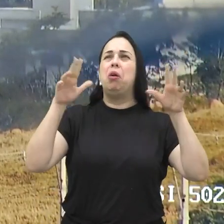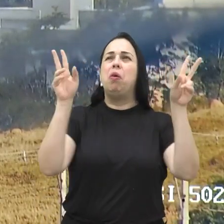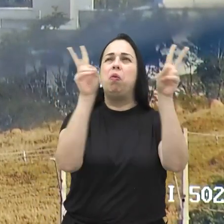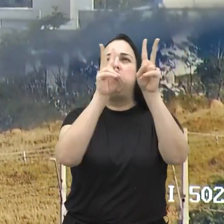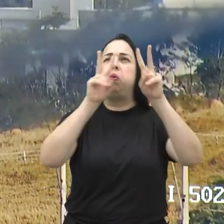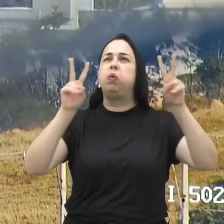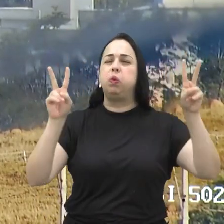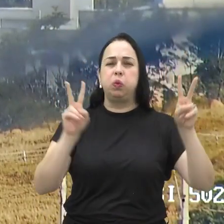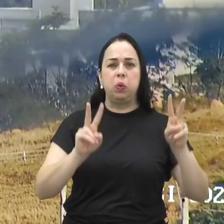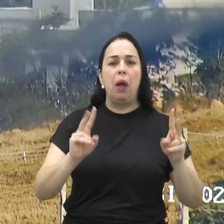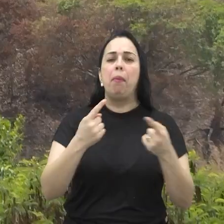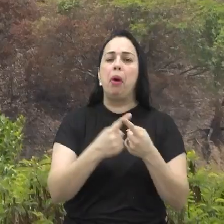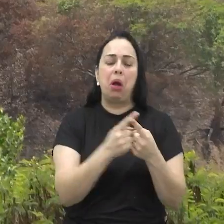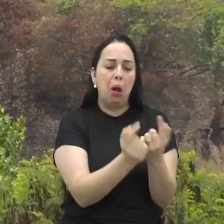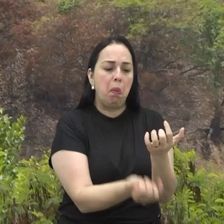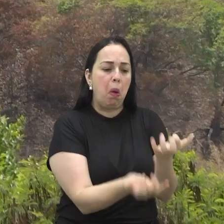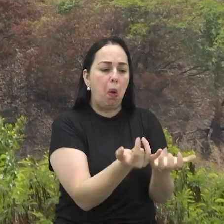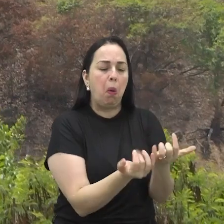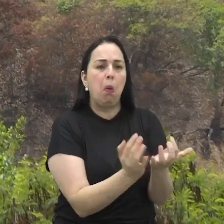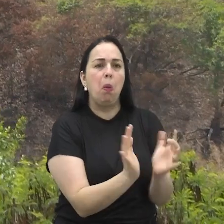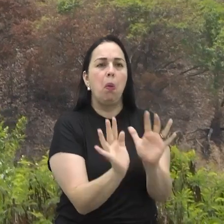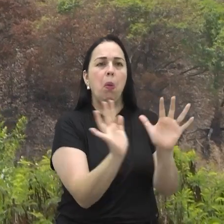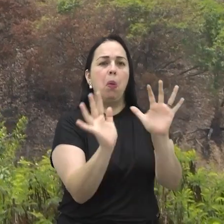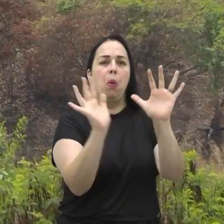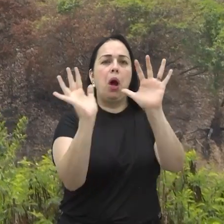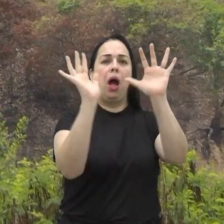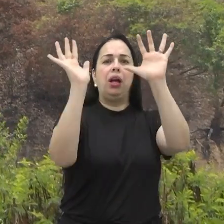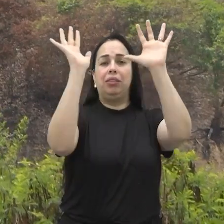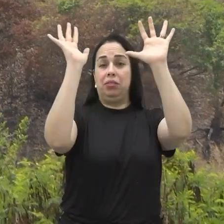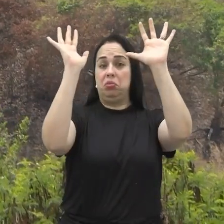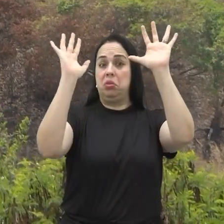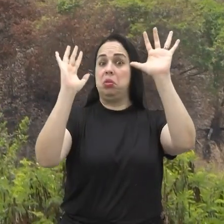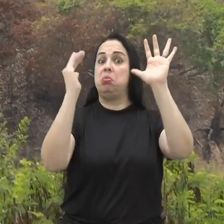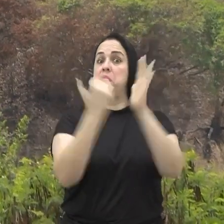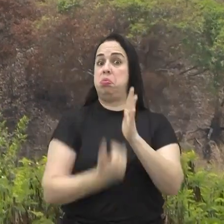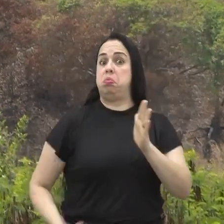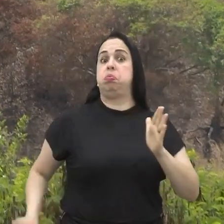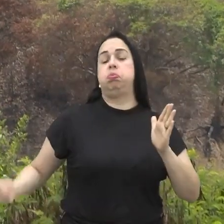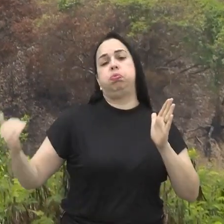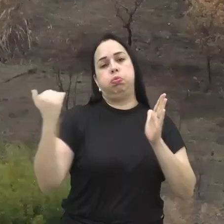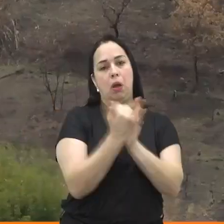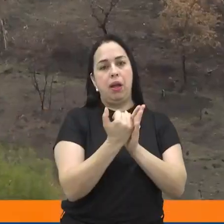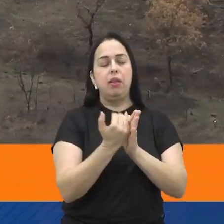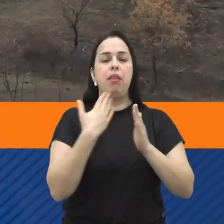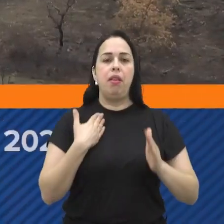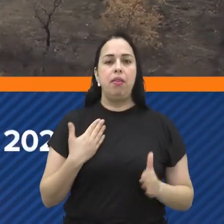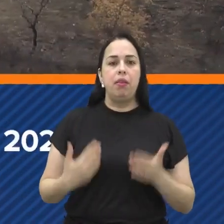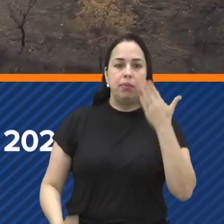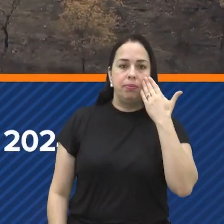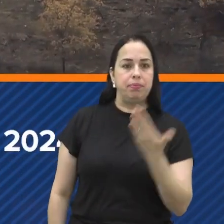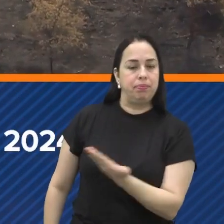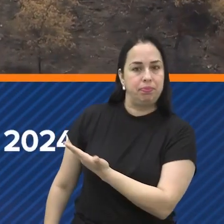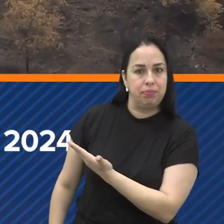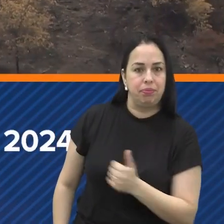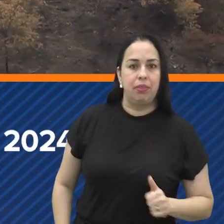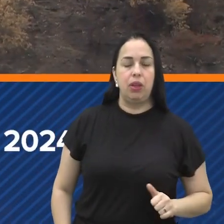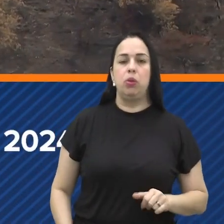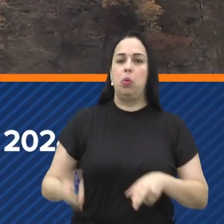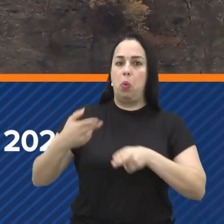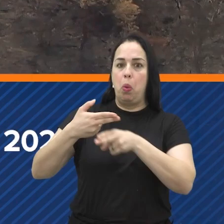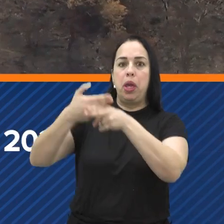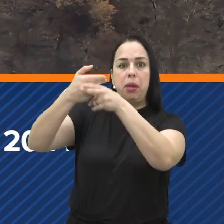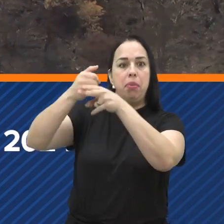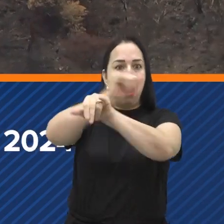encoberto pela fumaça das queimadas. Isso é resultado de incêndios recordes no país. De acordo com o programa de queimadas do